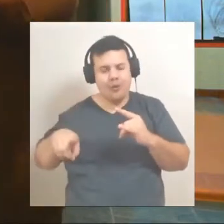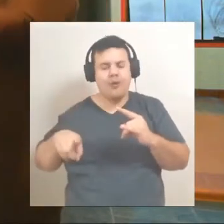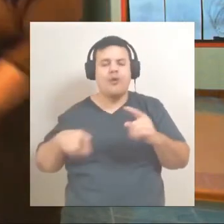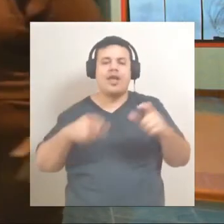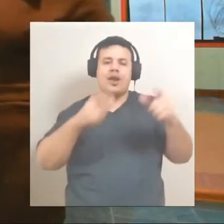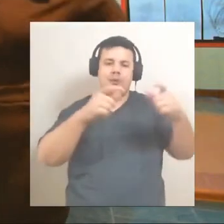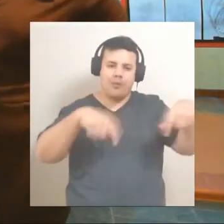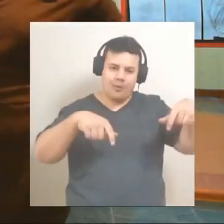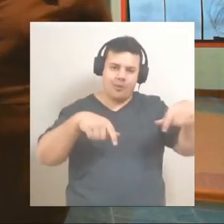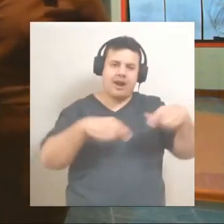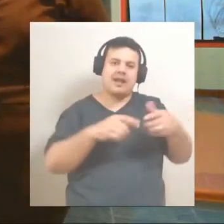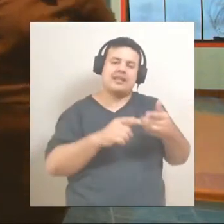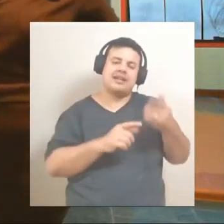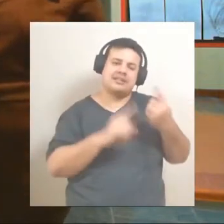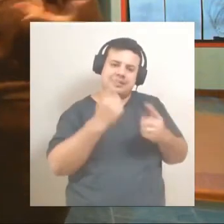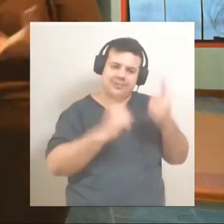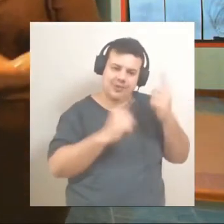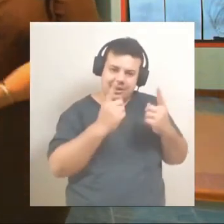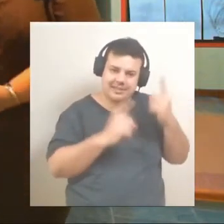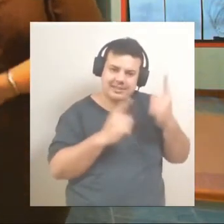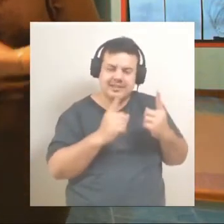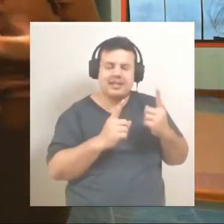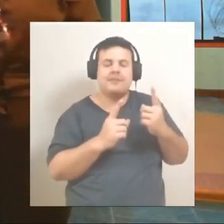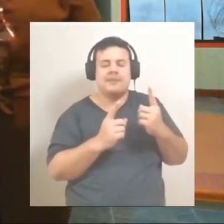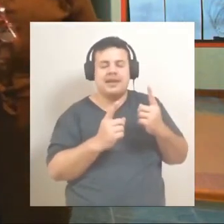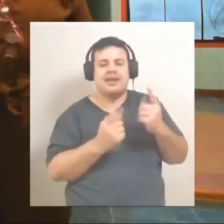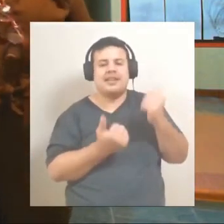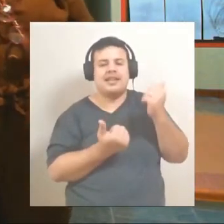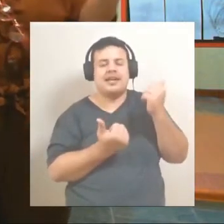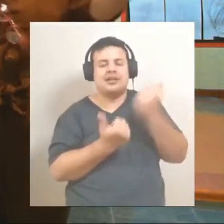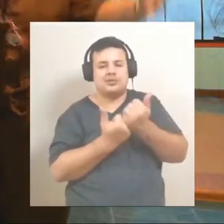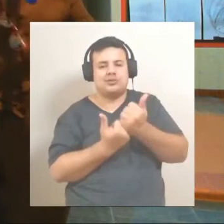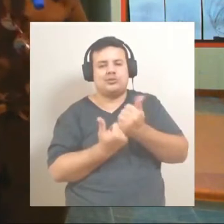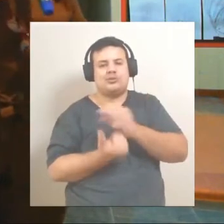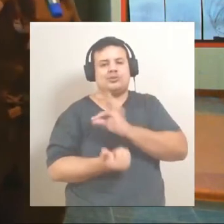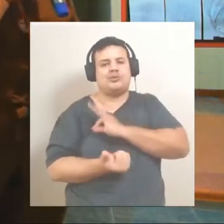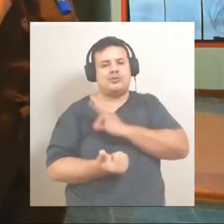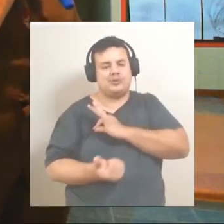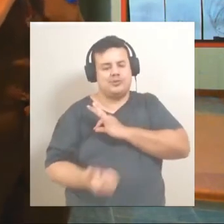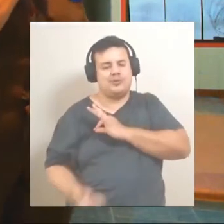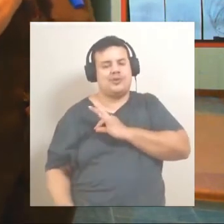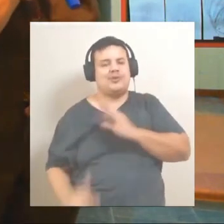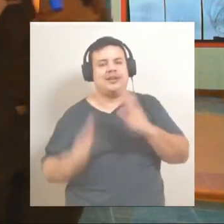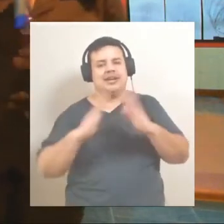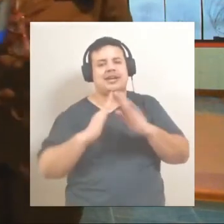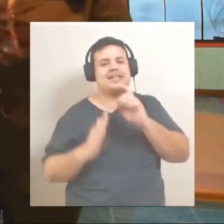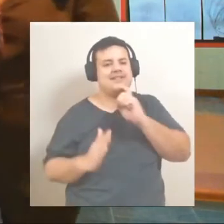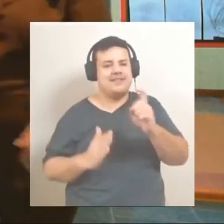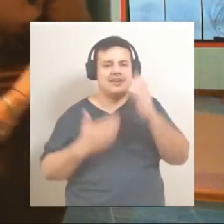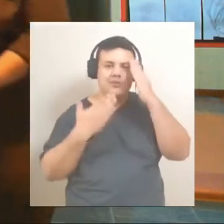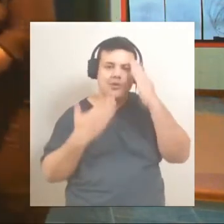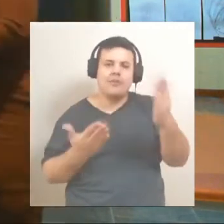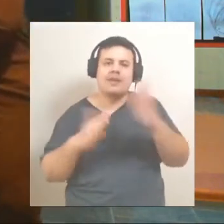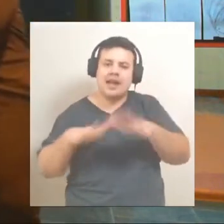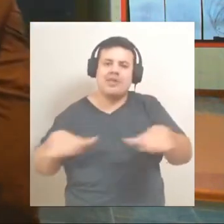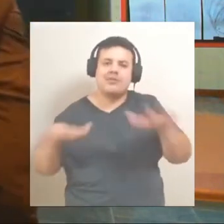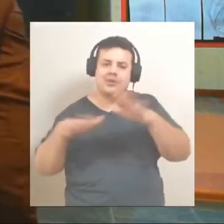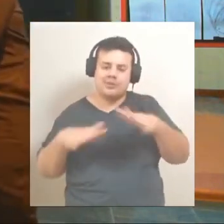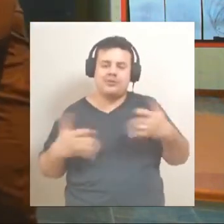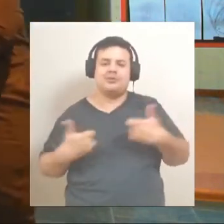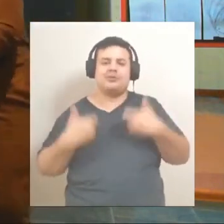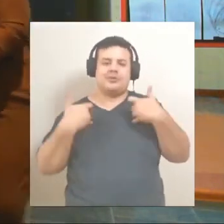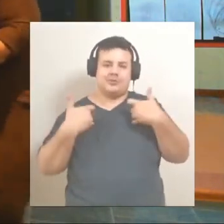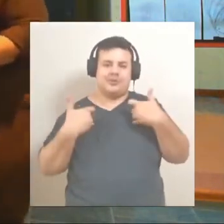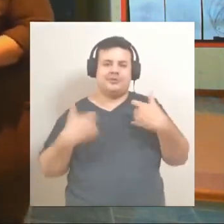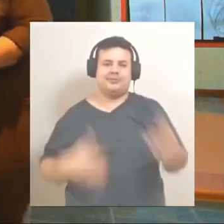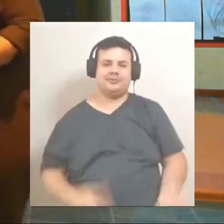da escola de samba na subcasa verde. Meu muito obrigado a cada um de vocês, para mim é uma grande honra. Obrigada.